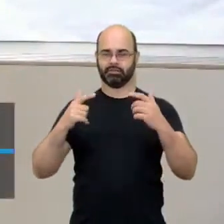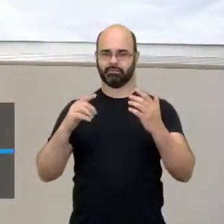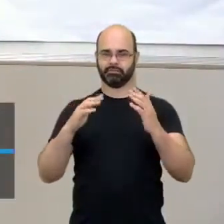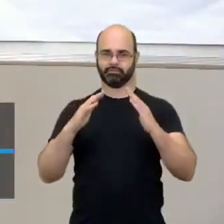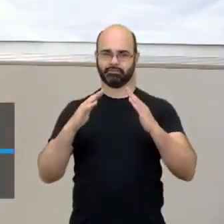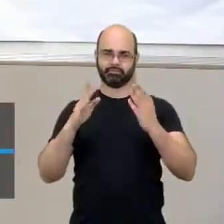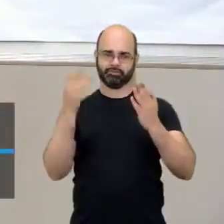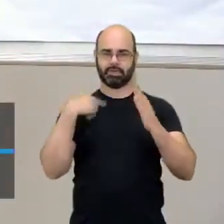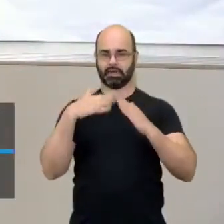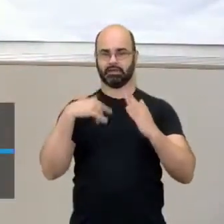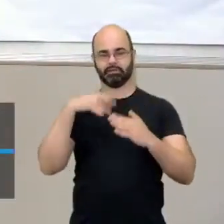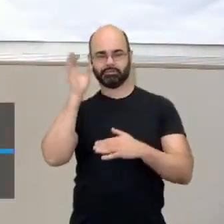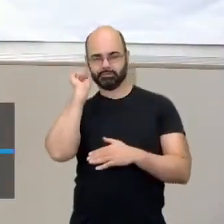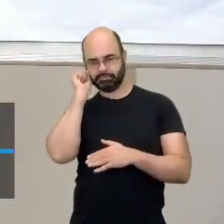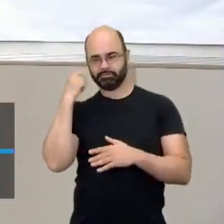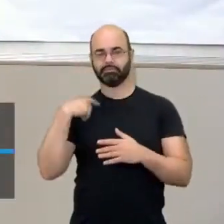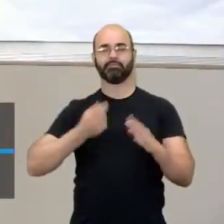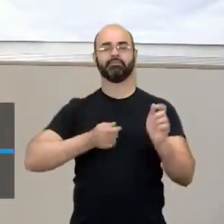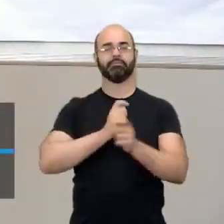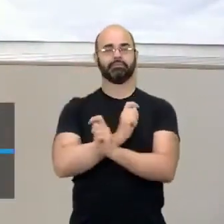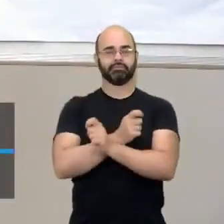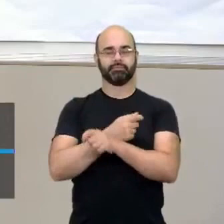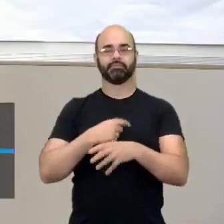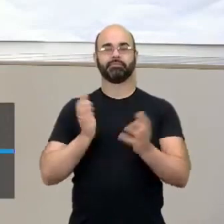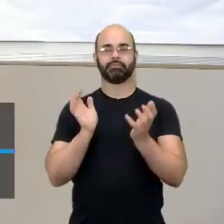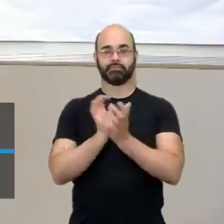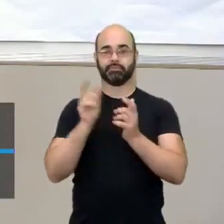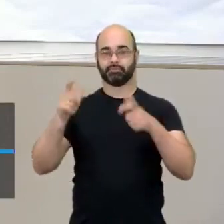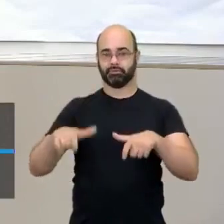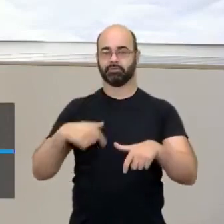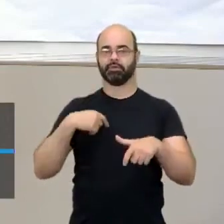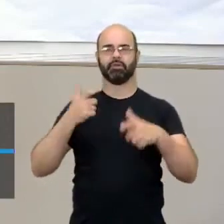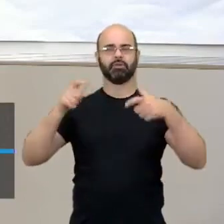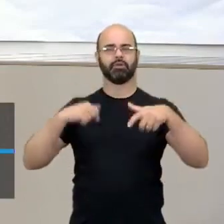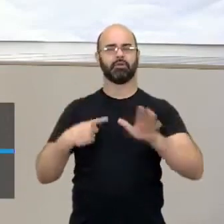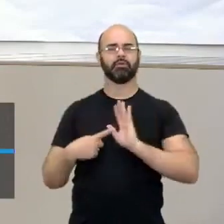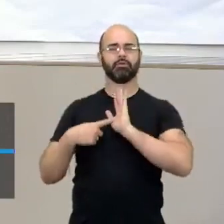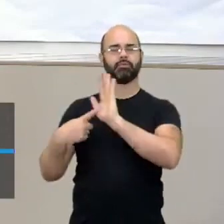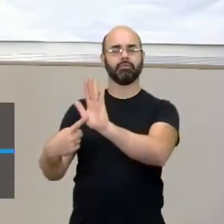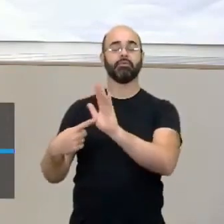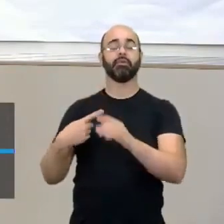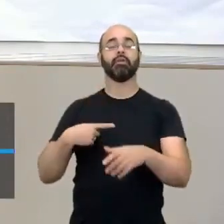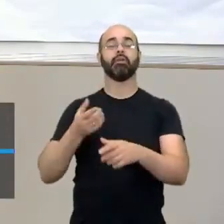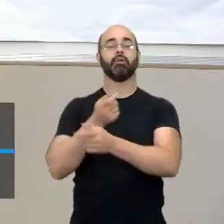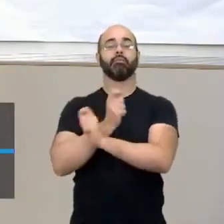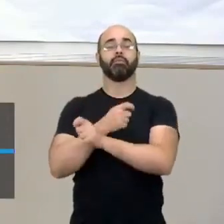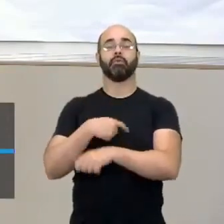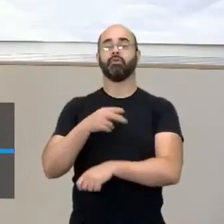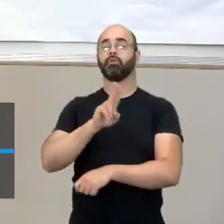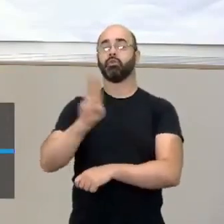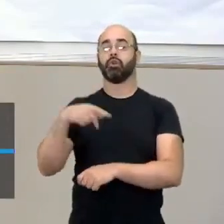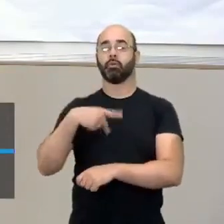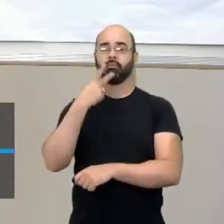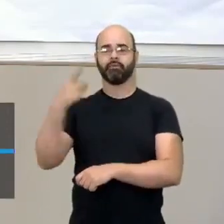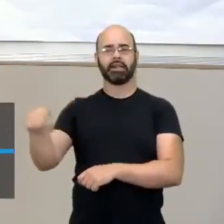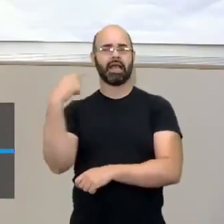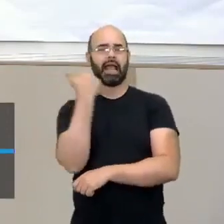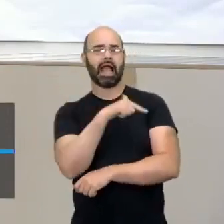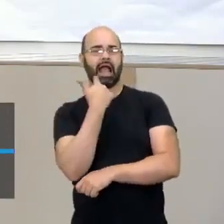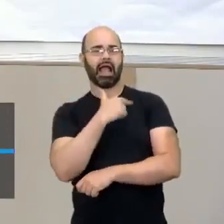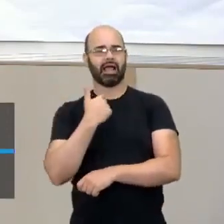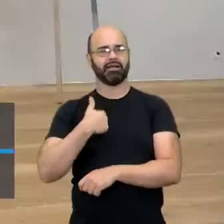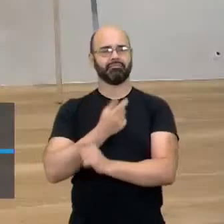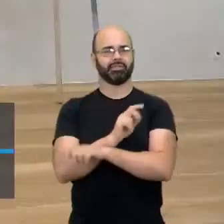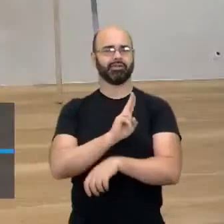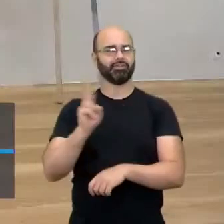chamava Gabiroba, olha que nome bonito. A primeira vez que eu fui apresentar no lugar, eu falei o nome da banda, o cara começou a rir do nome da